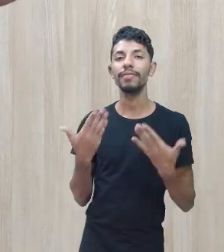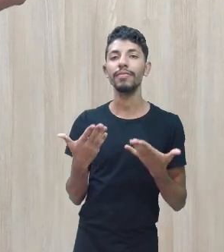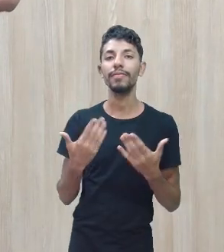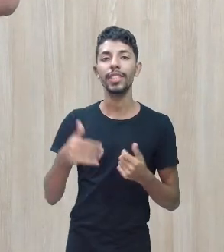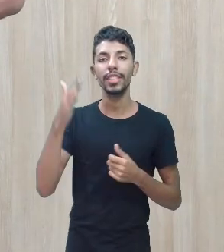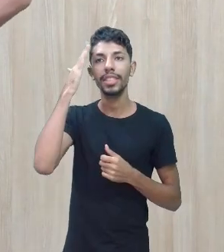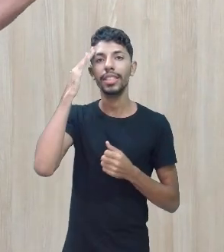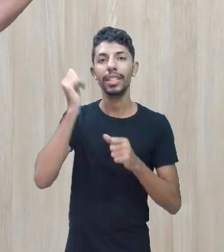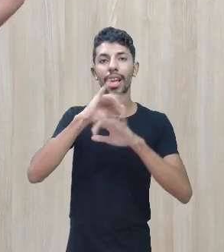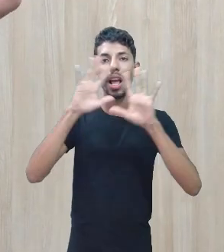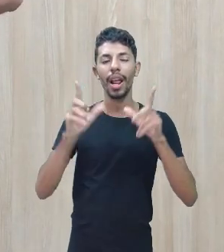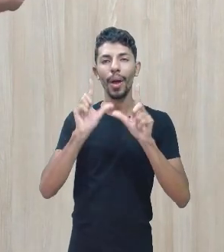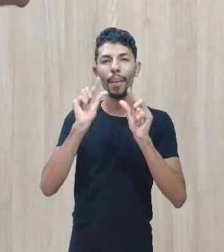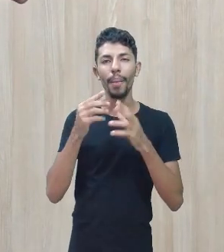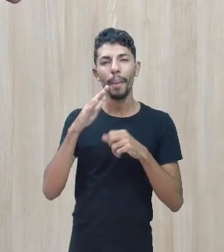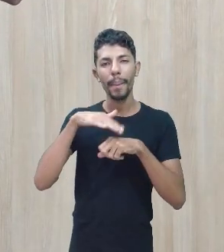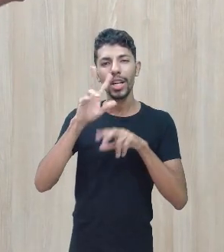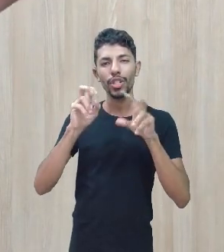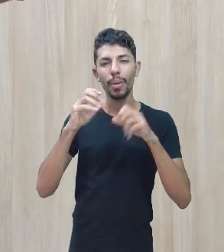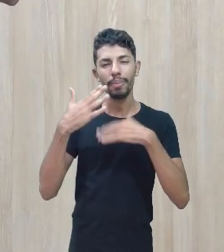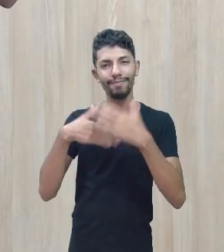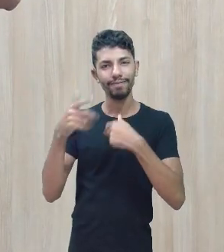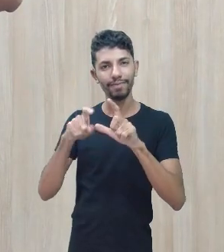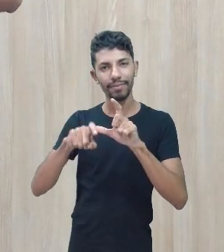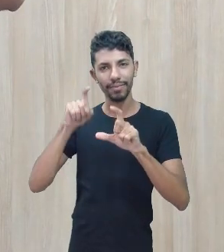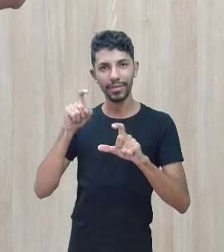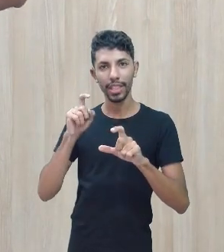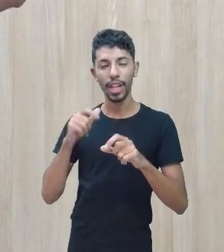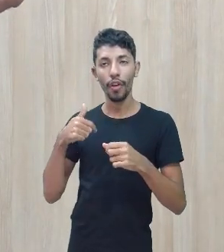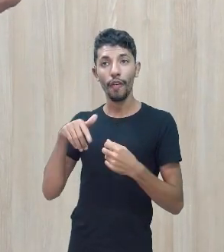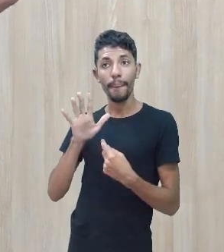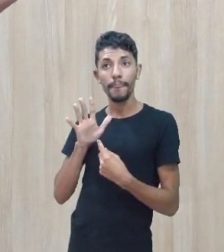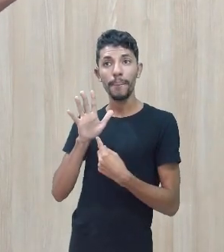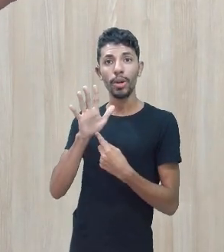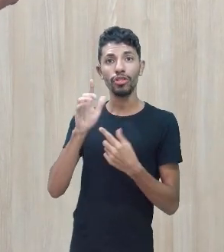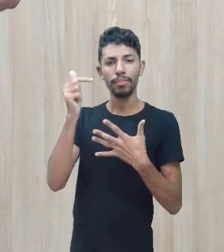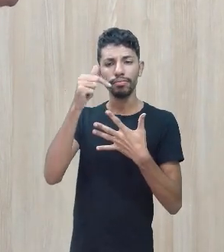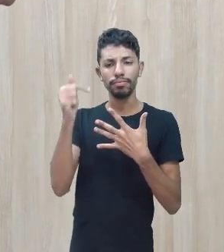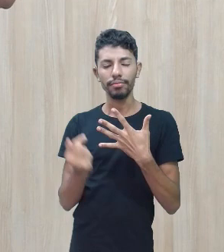entendendo um pouco mais sobre esse processo de independência, eu vou demarcar alguns pontos muito